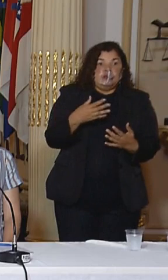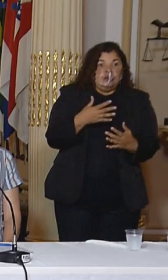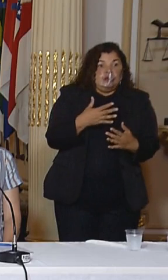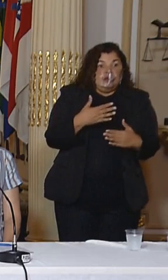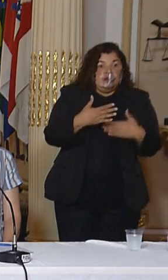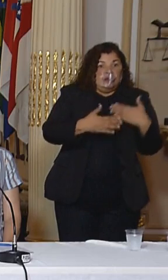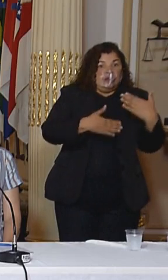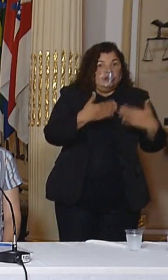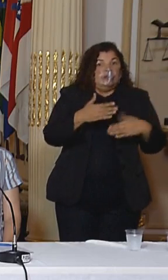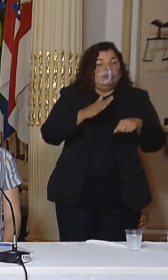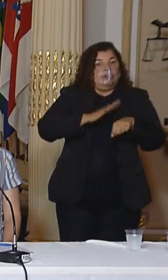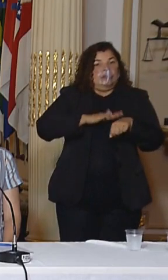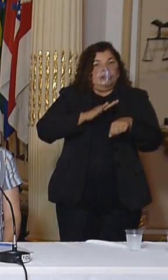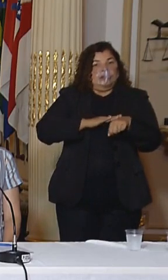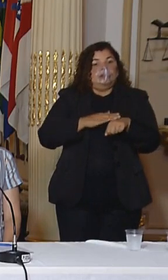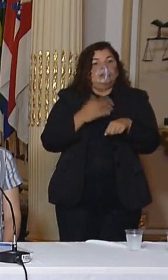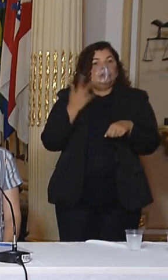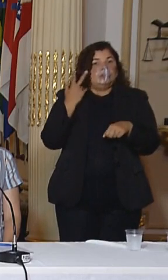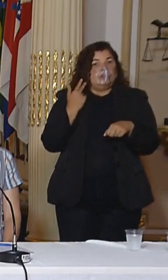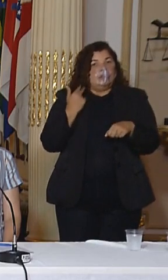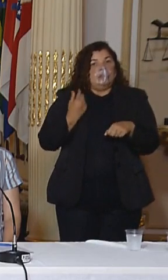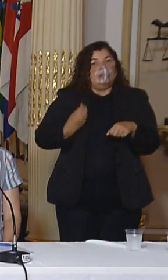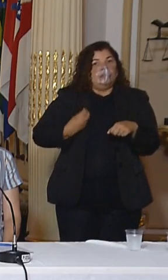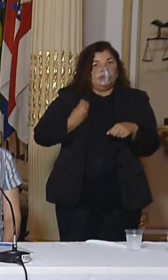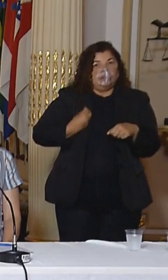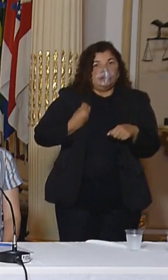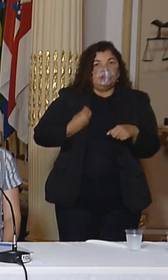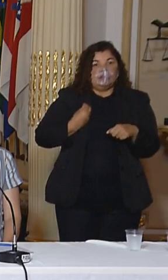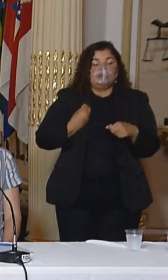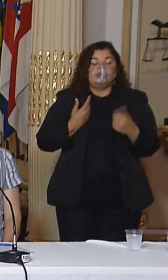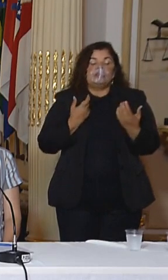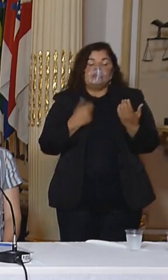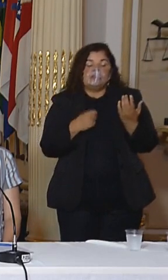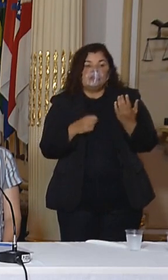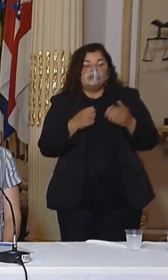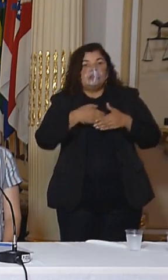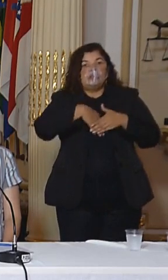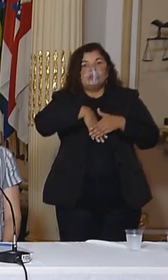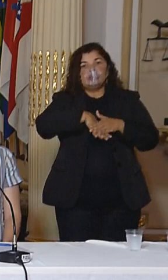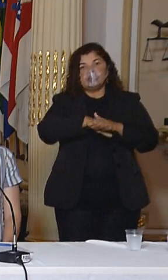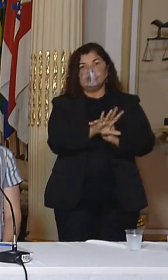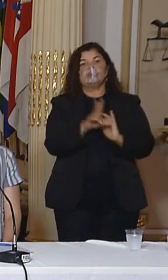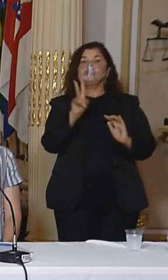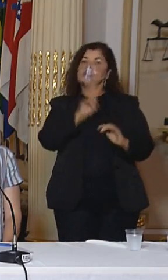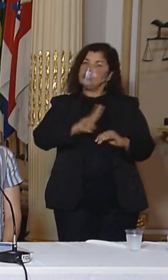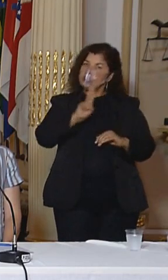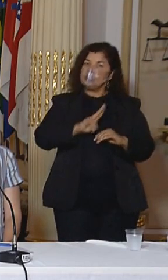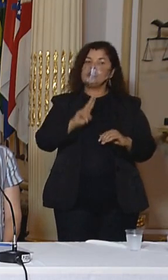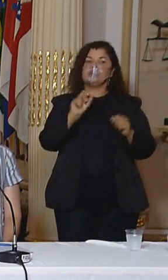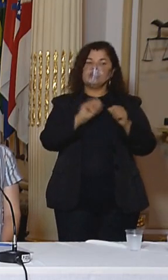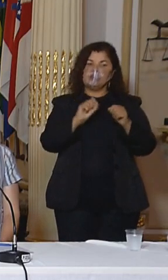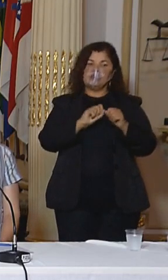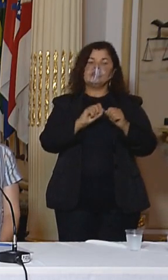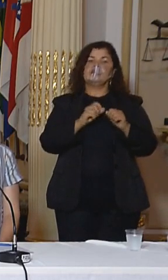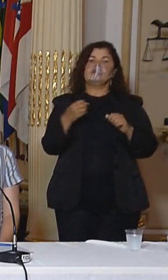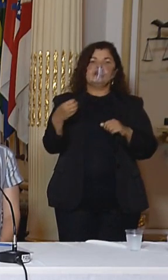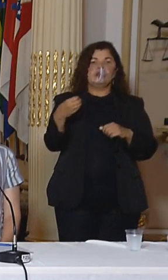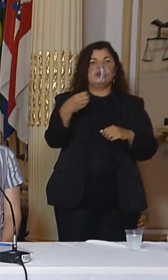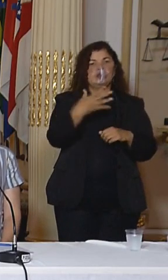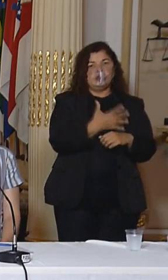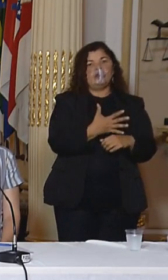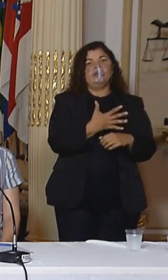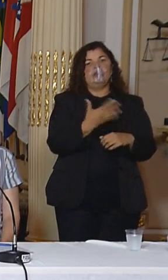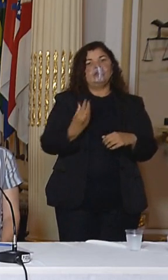a nova normalidade possível. Nós precisamos nos ambientar e nos acostumar com essa nova